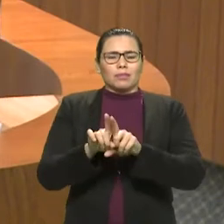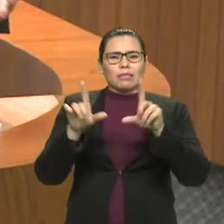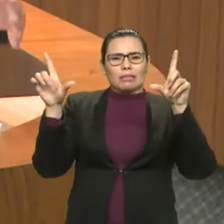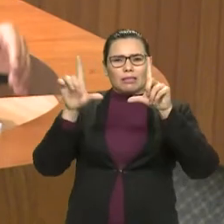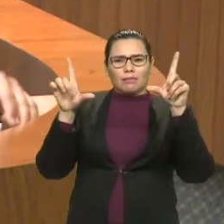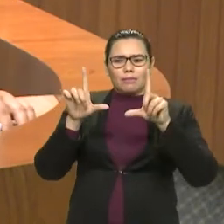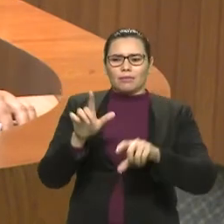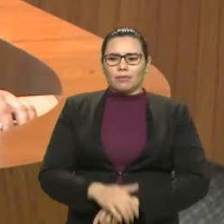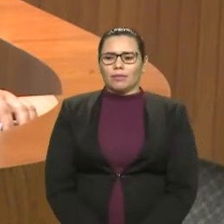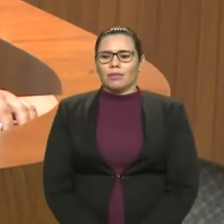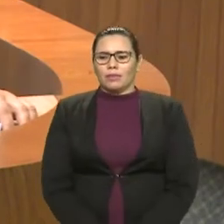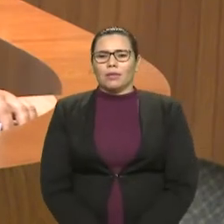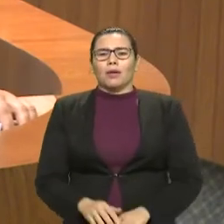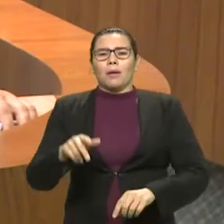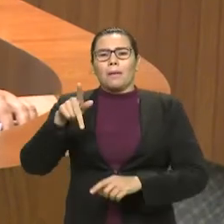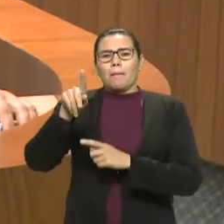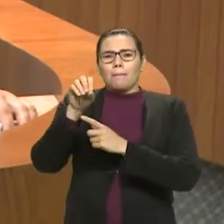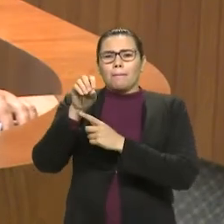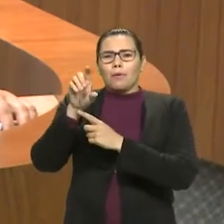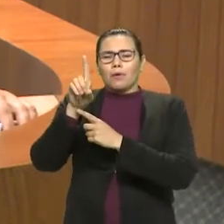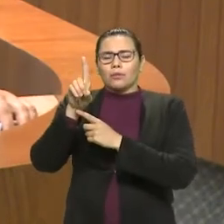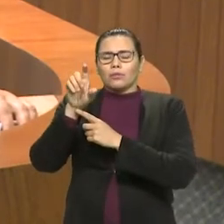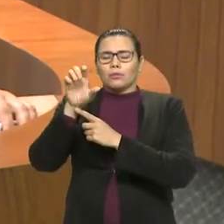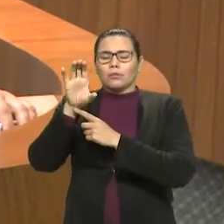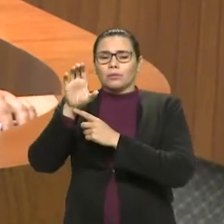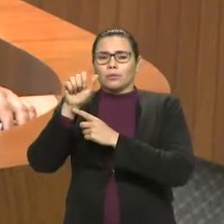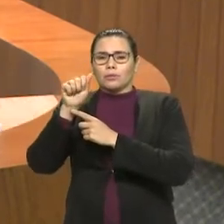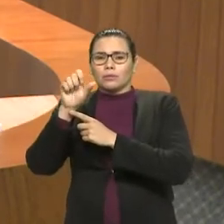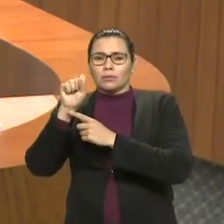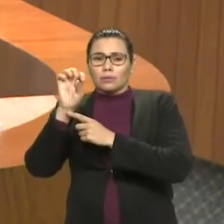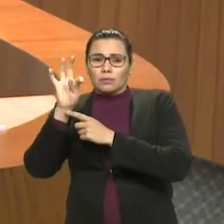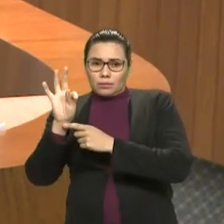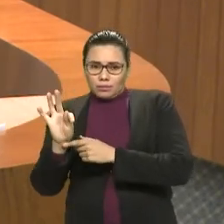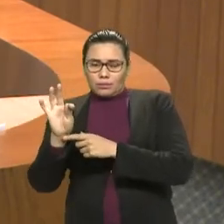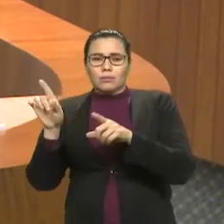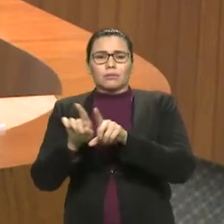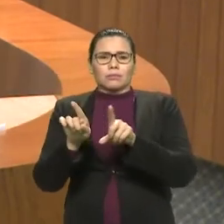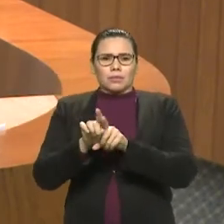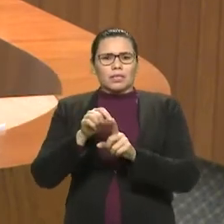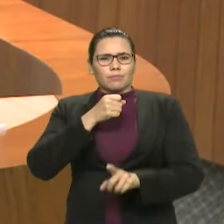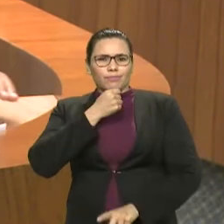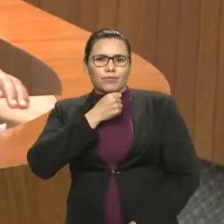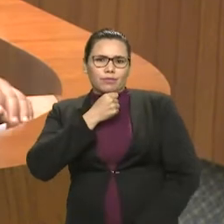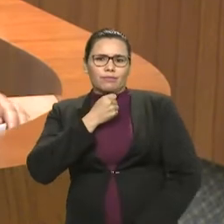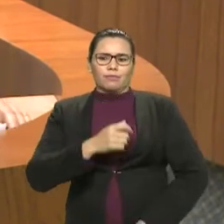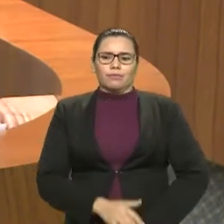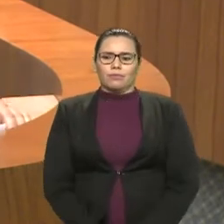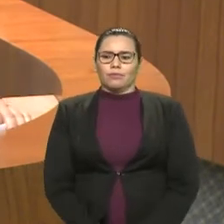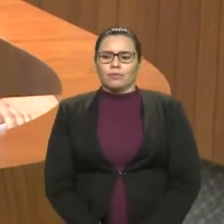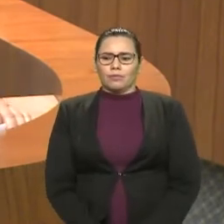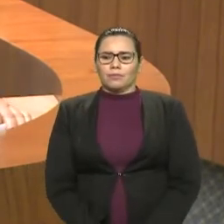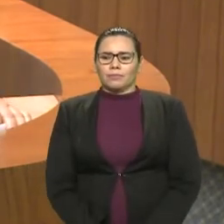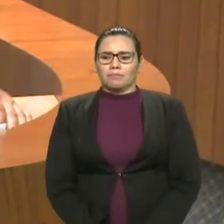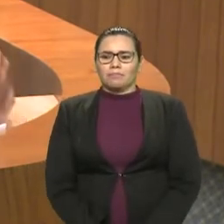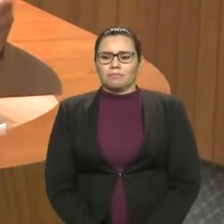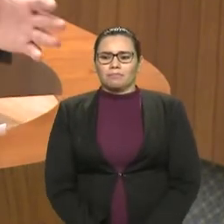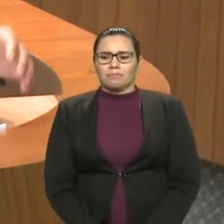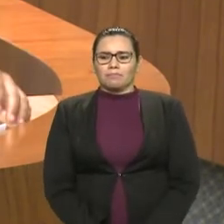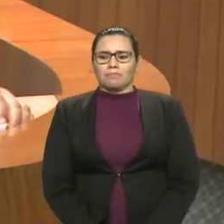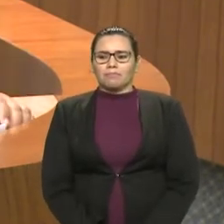podcast que nós tivemos lá onde eu quero parabenizar todos os idealizadores dessa nova forma de fazer comunicação